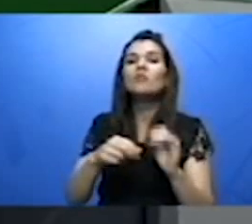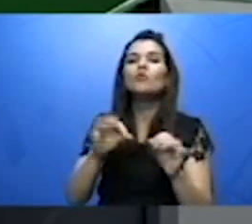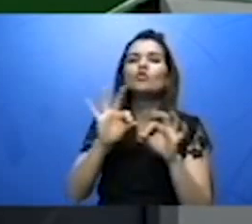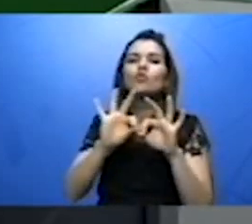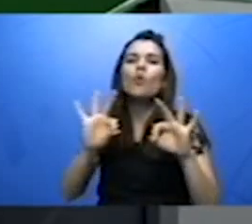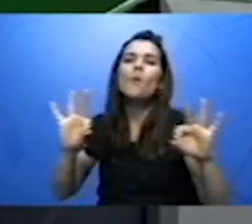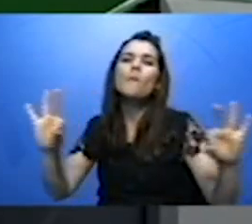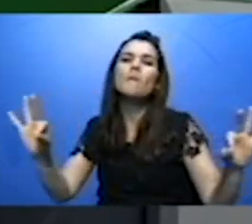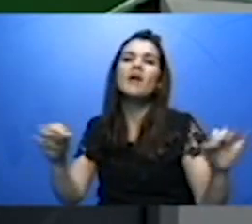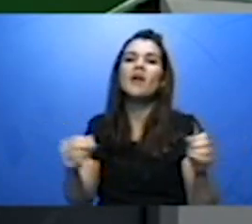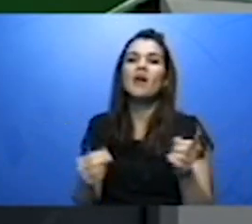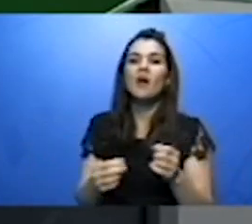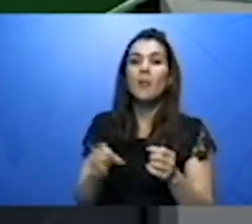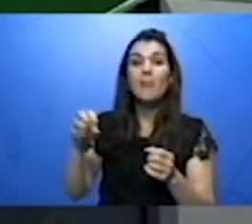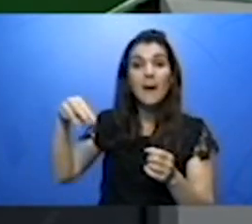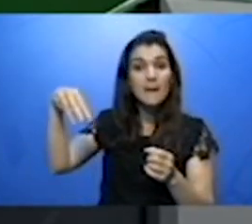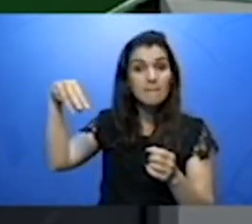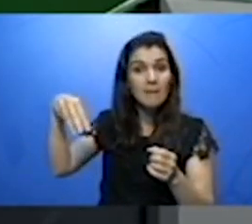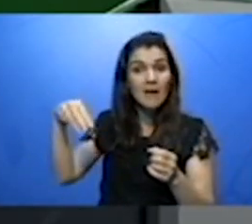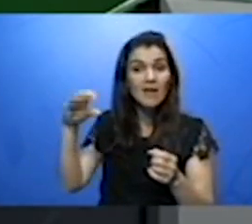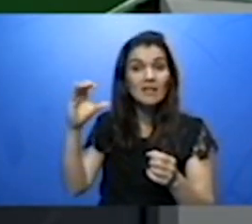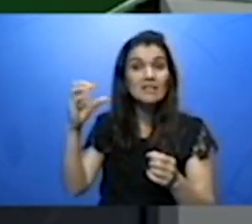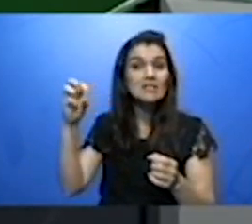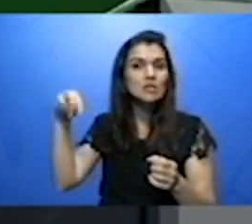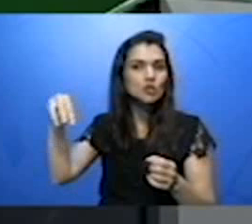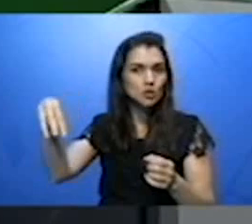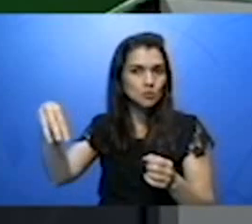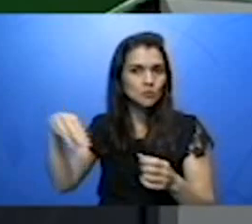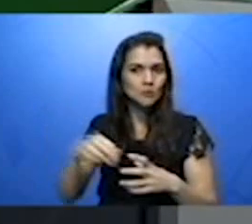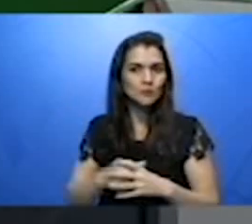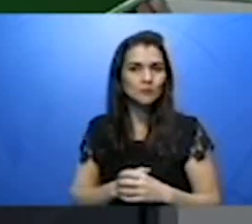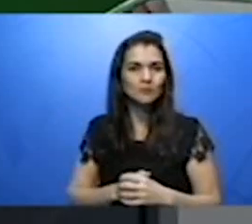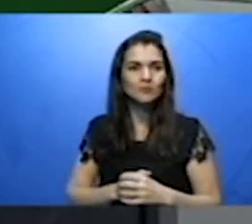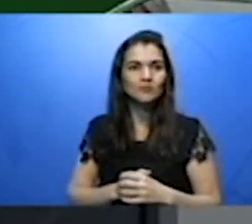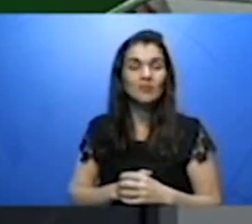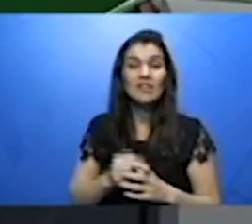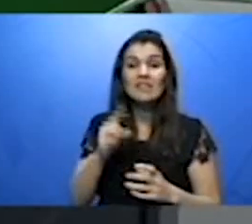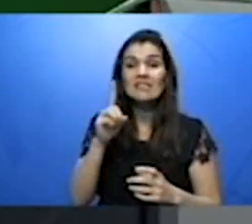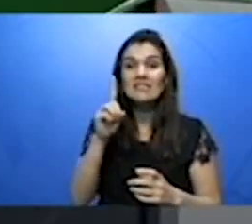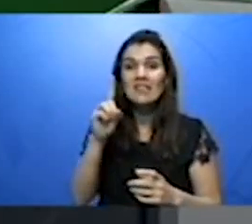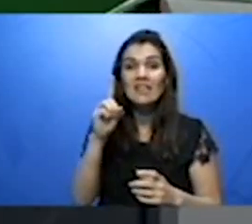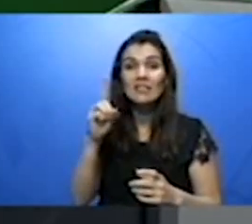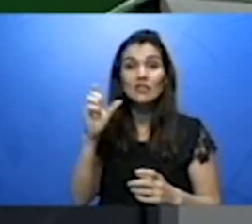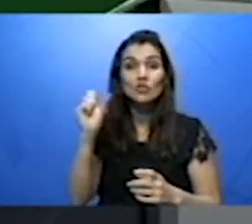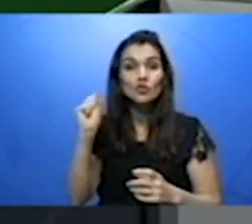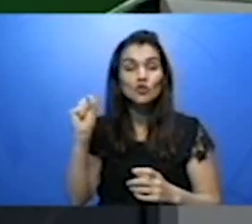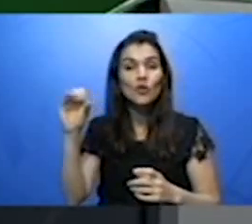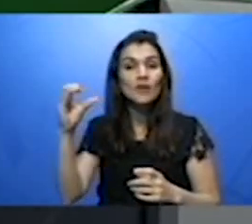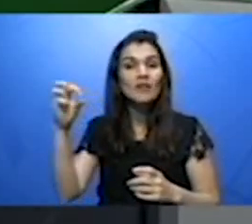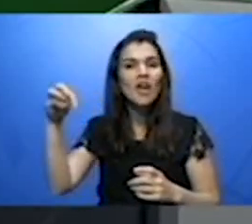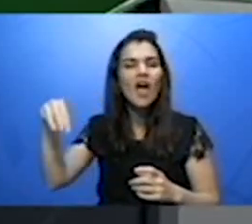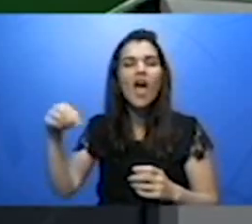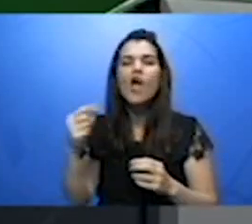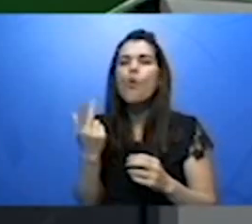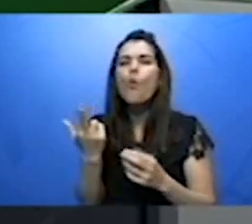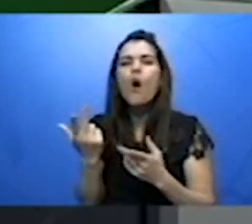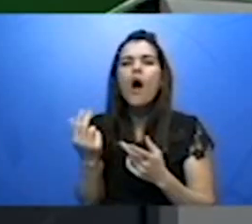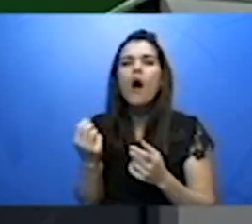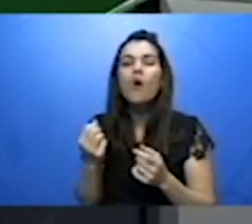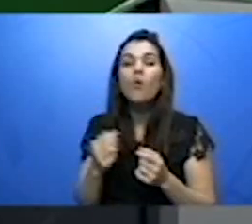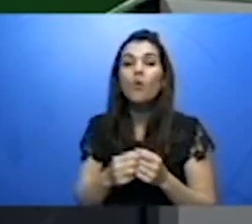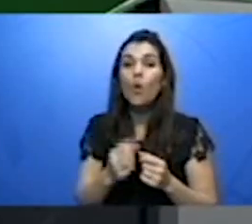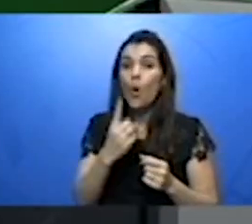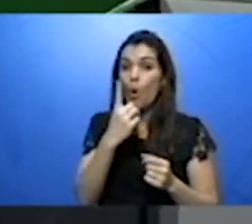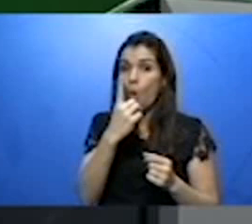Netão e centímetro exemplo 118 cm é igual a um metro